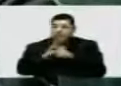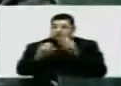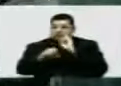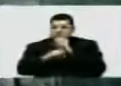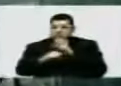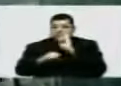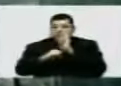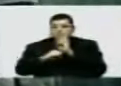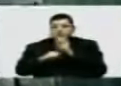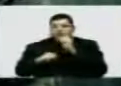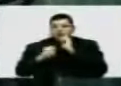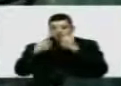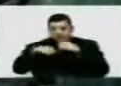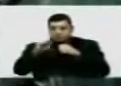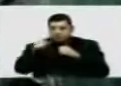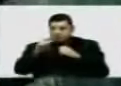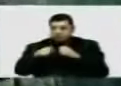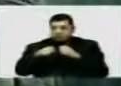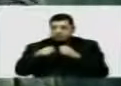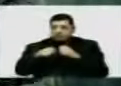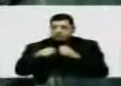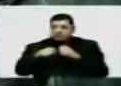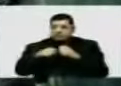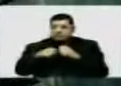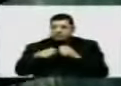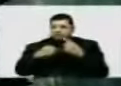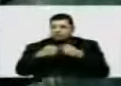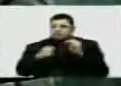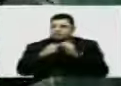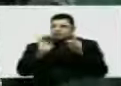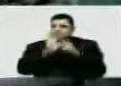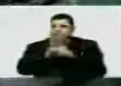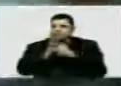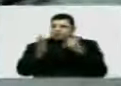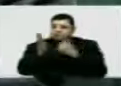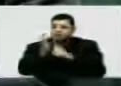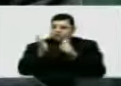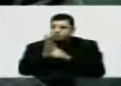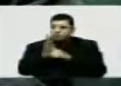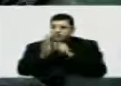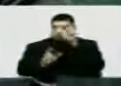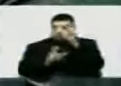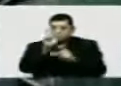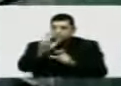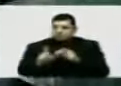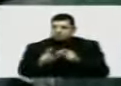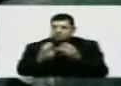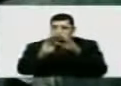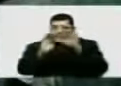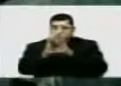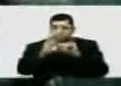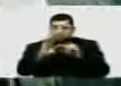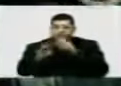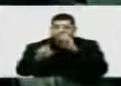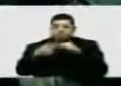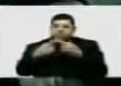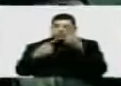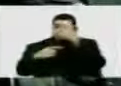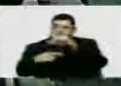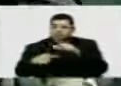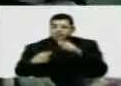da Assembleia, e aí a Assembleia precisa, é imperioso, faz parte do papel da Assembleia se posicionar perante a lei que aprovou.